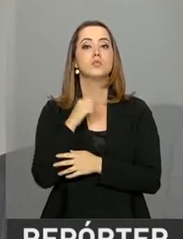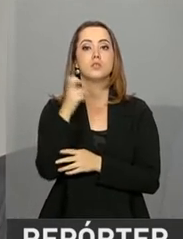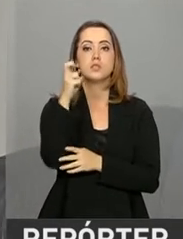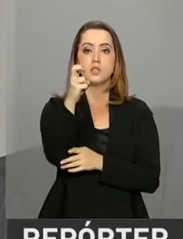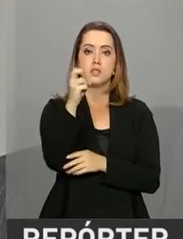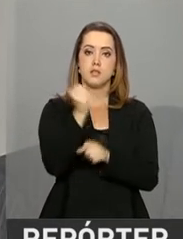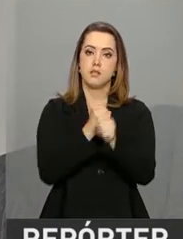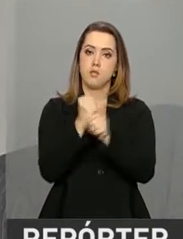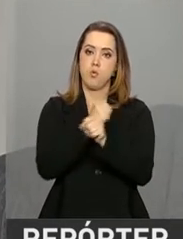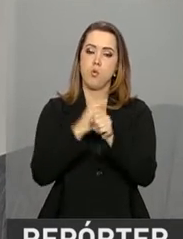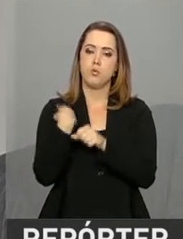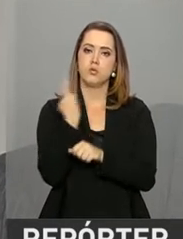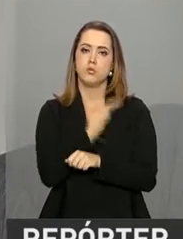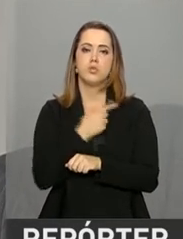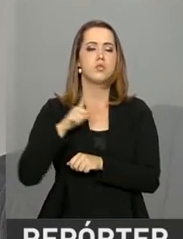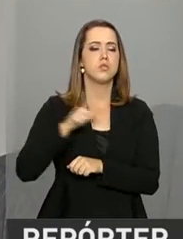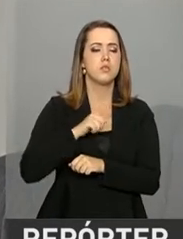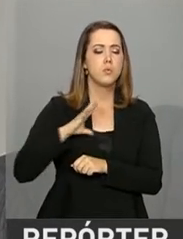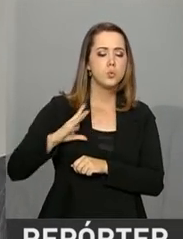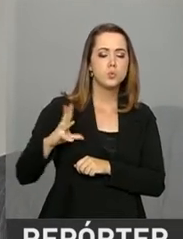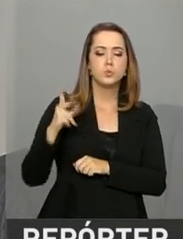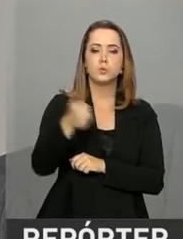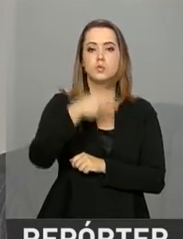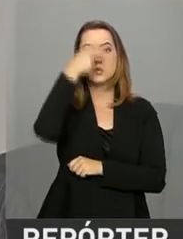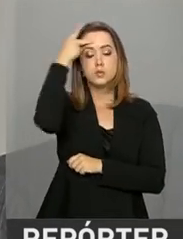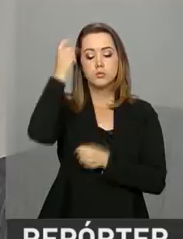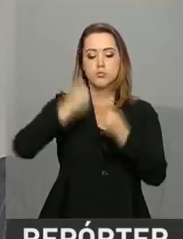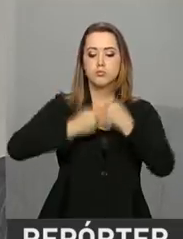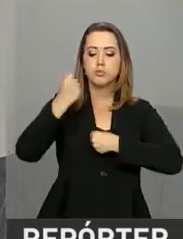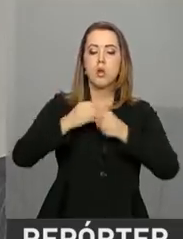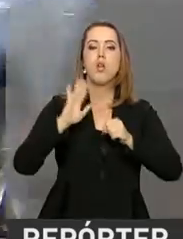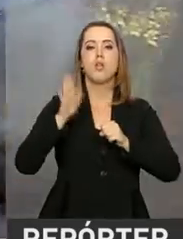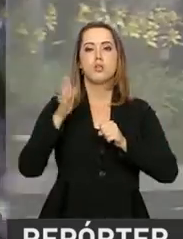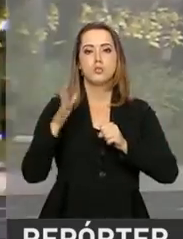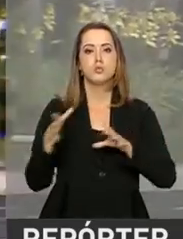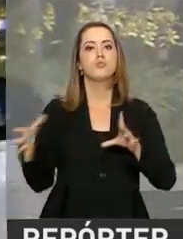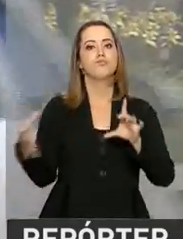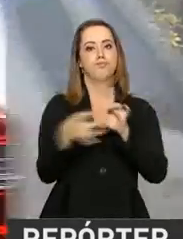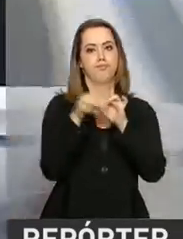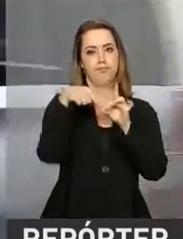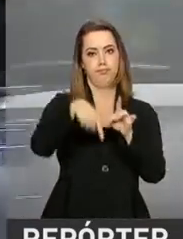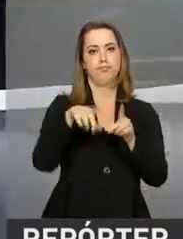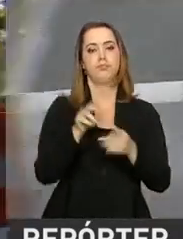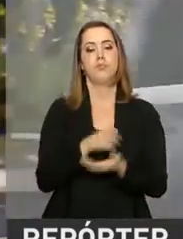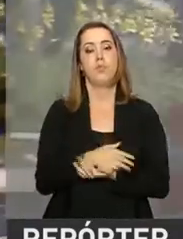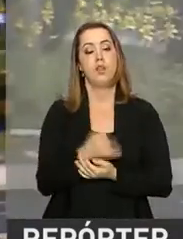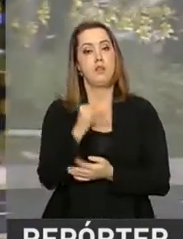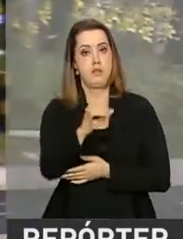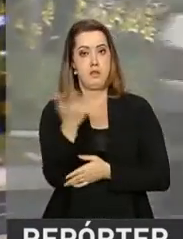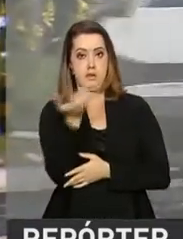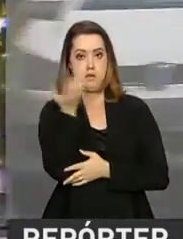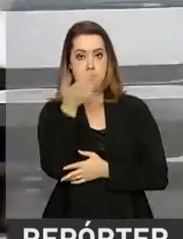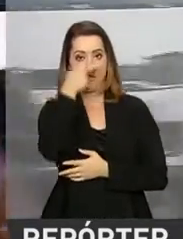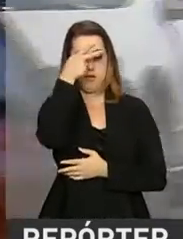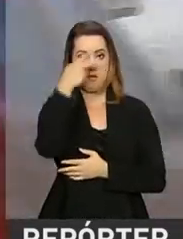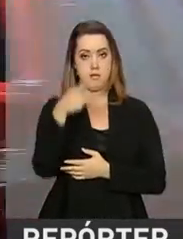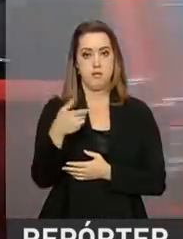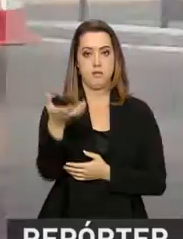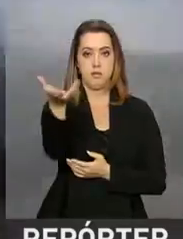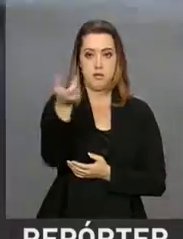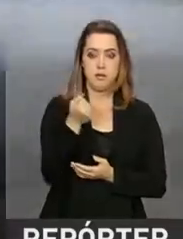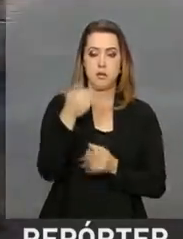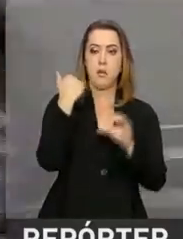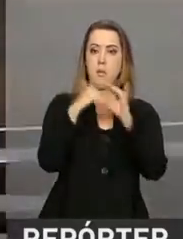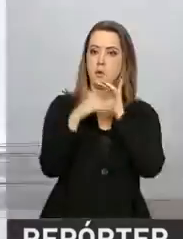de cinco anos nós tenhamos aí a totalidade dos condutores já integrado sistema Então quem quiser receber as notificações pelos